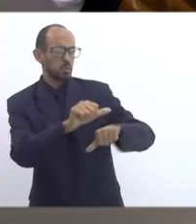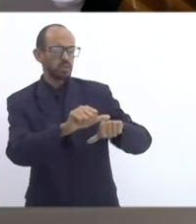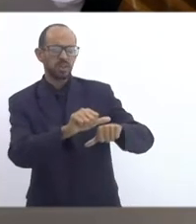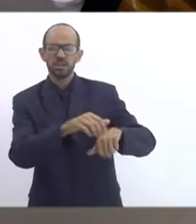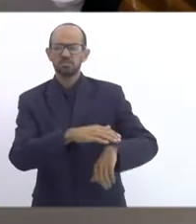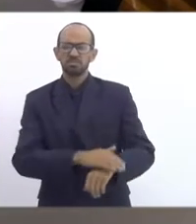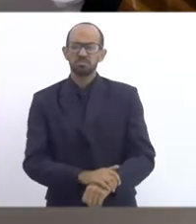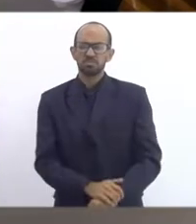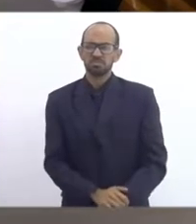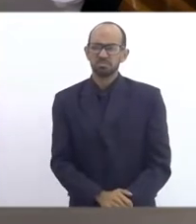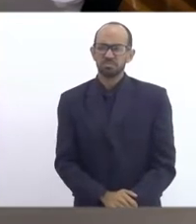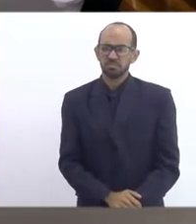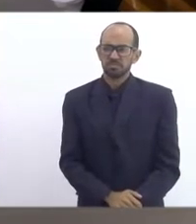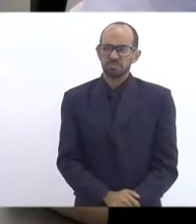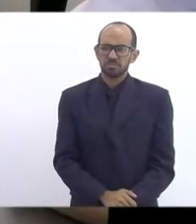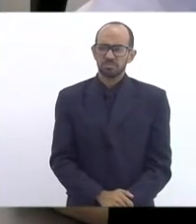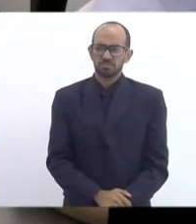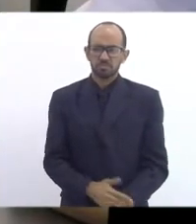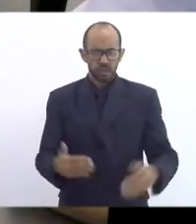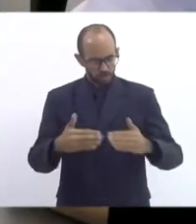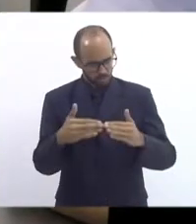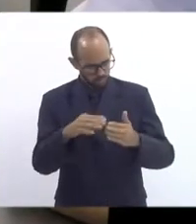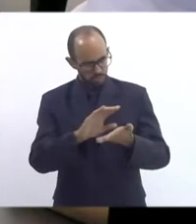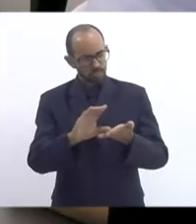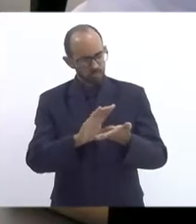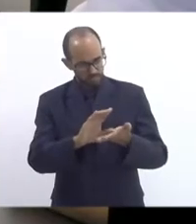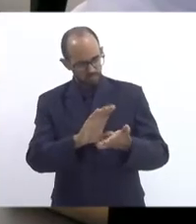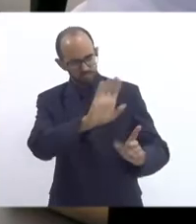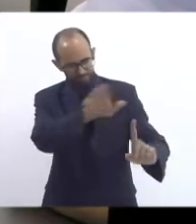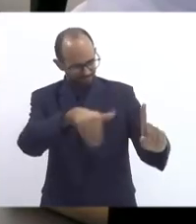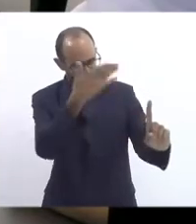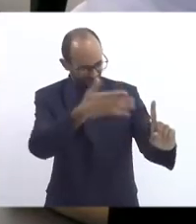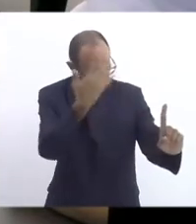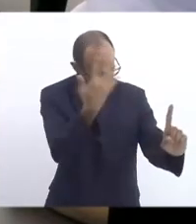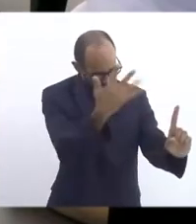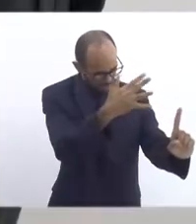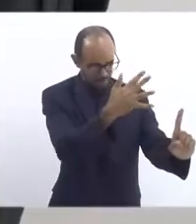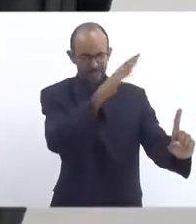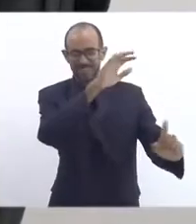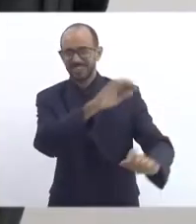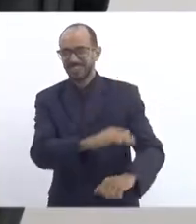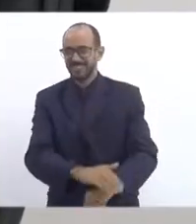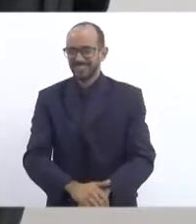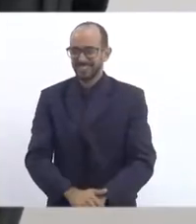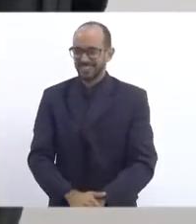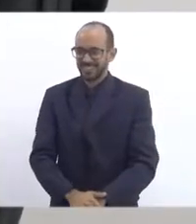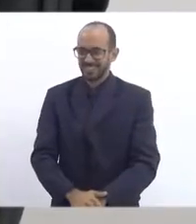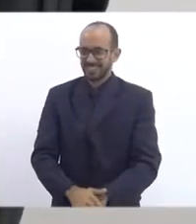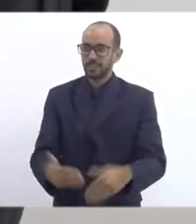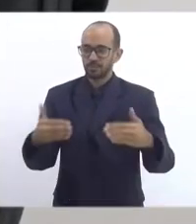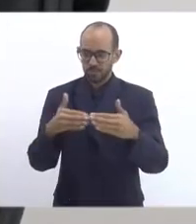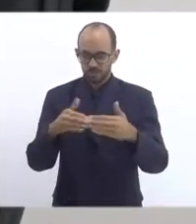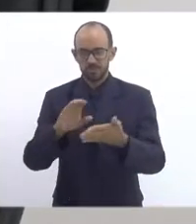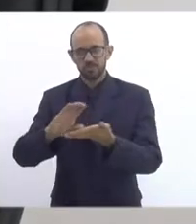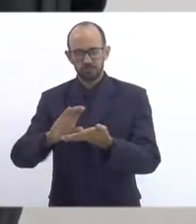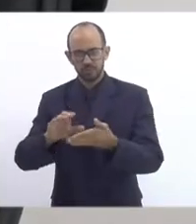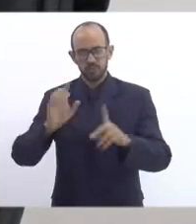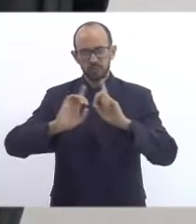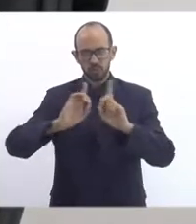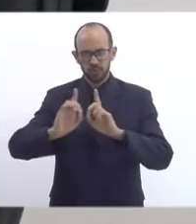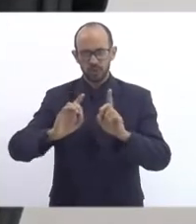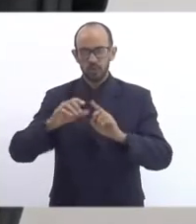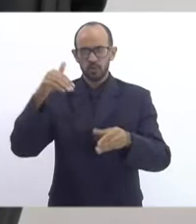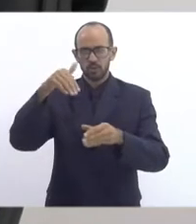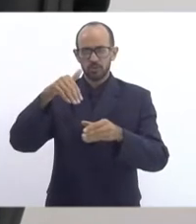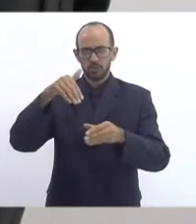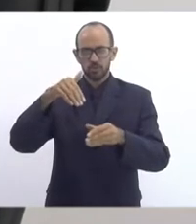é crachá. Pela constitucionalidade. Com louvor. Com louvor, ok? Então, pela constitucionalidade, em discussão, em votação,